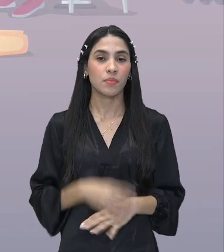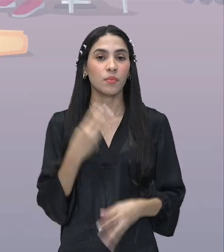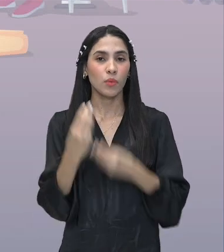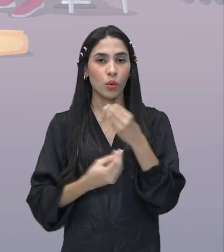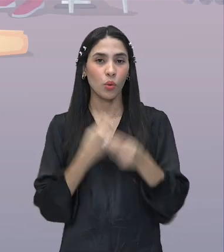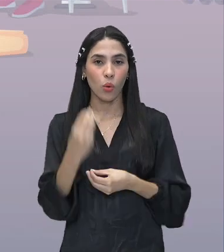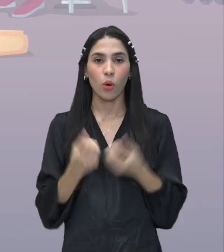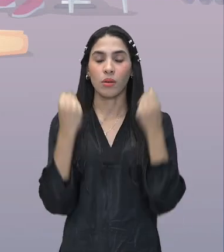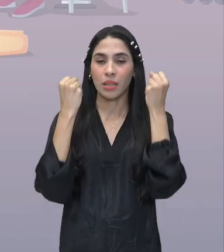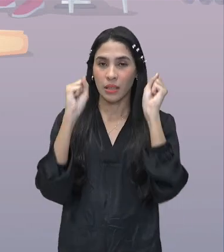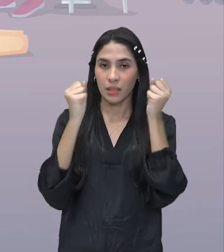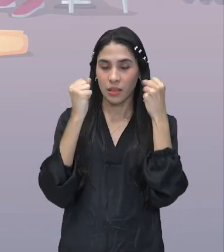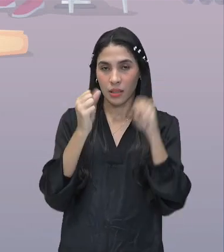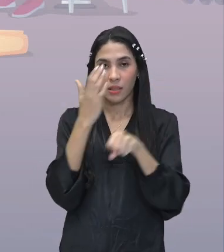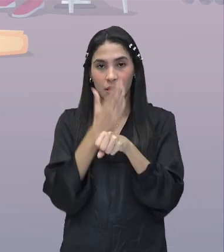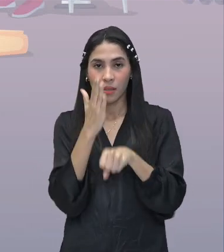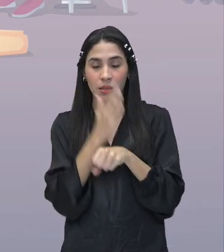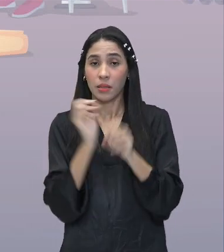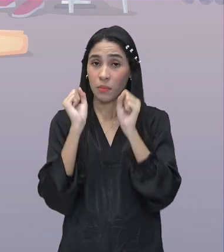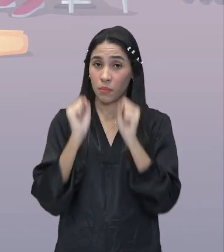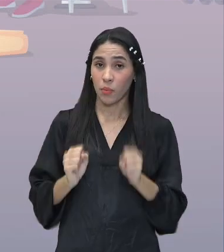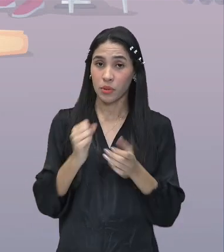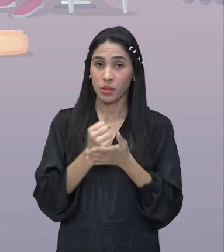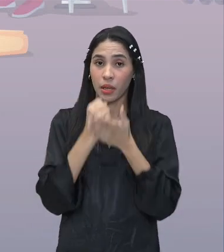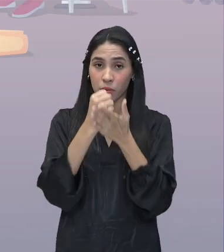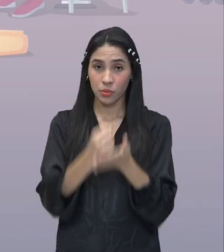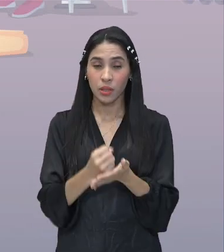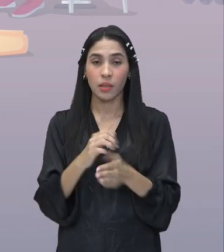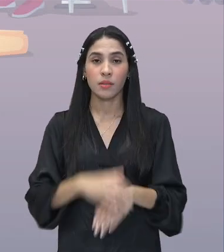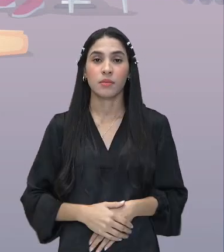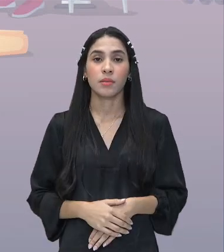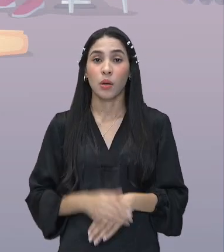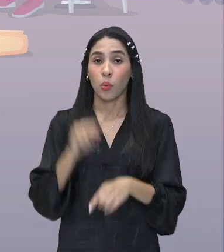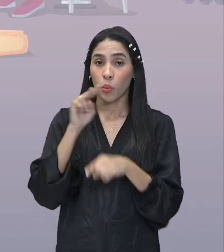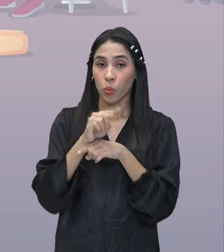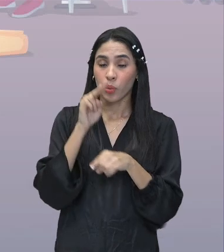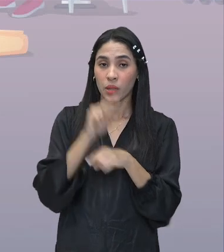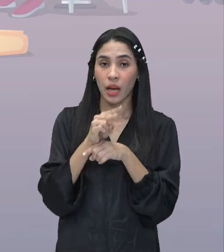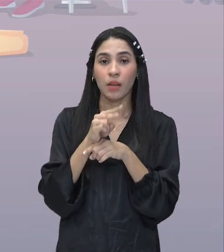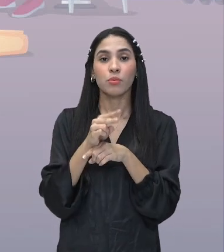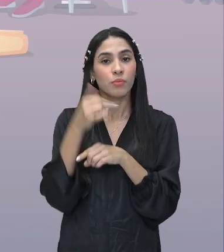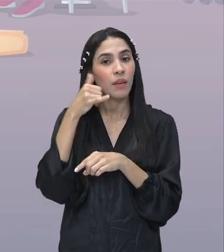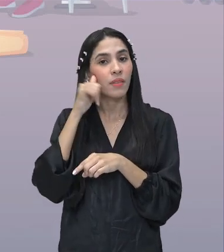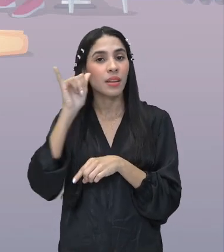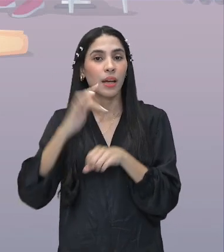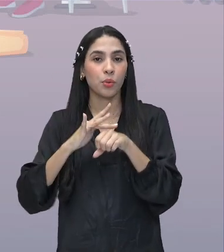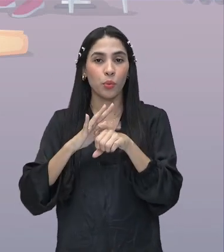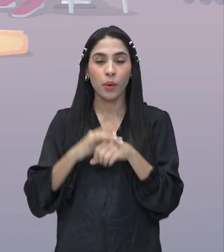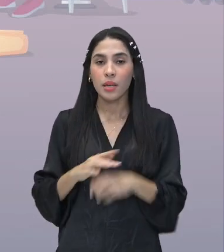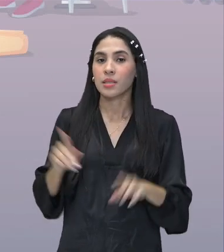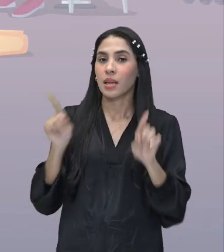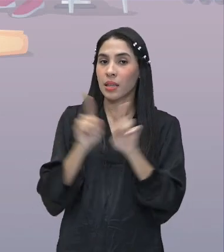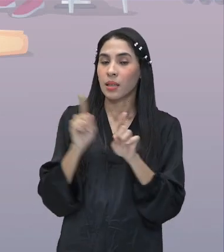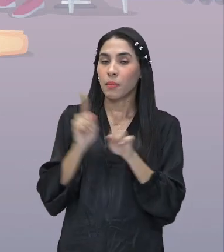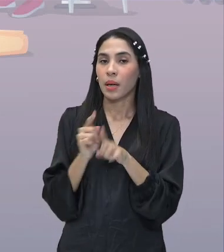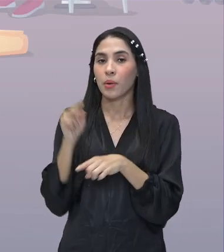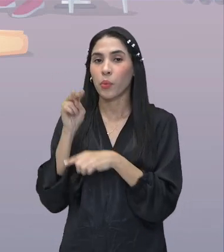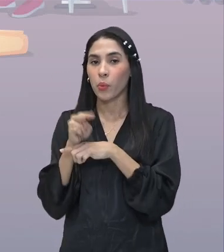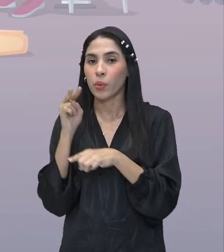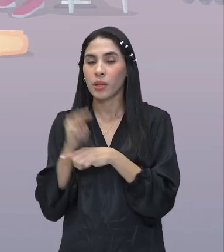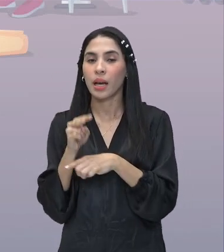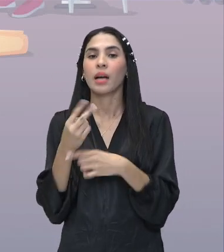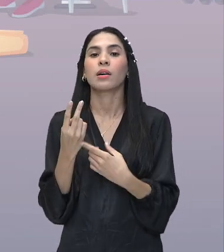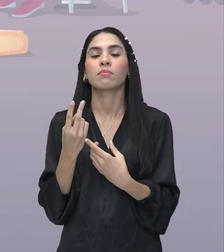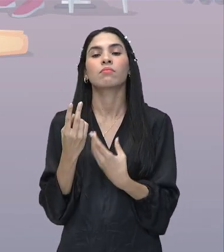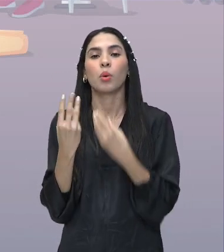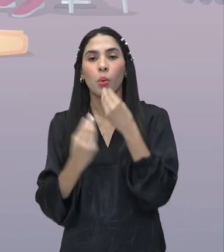a atividade física ela pode ajudar tanto na prevenção dessas doenças, quanto também no tratamento dessas